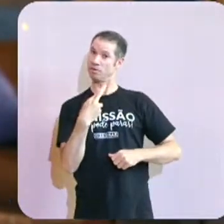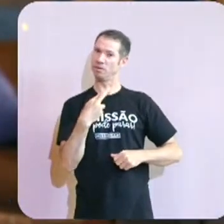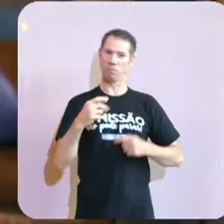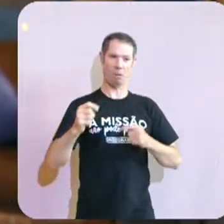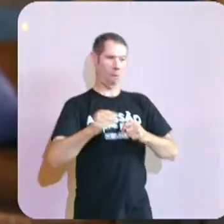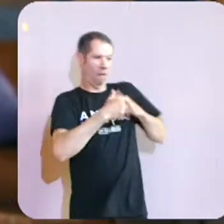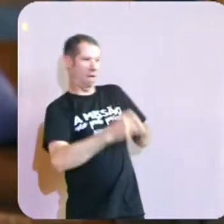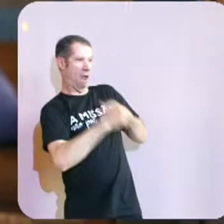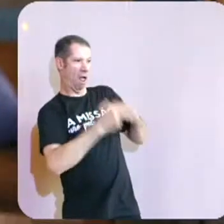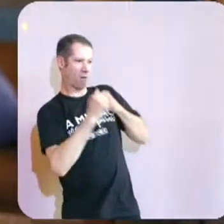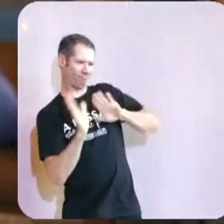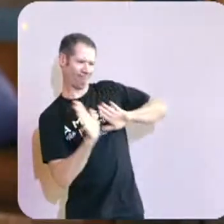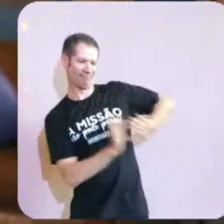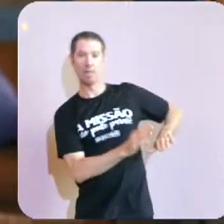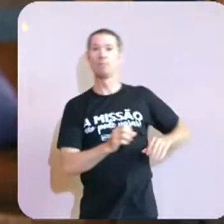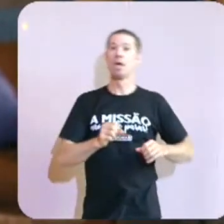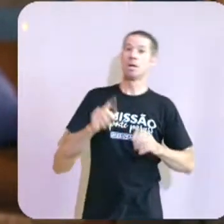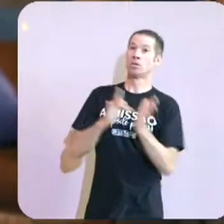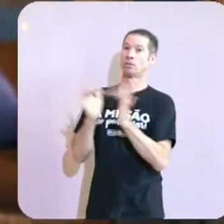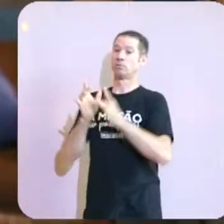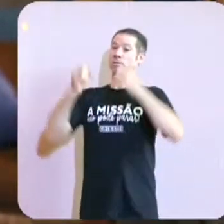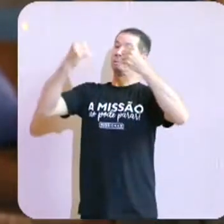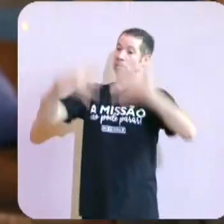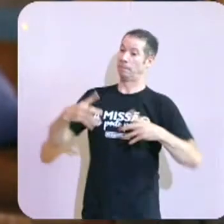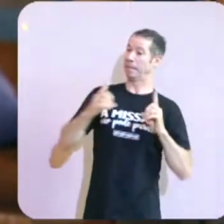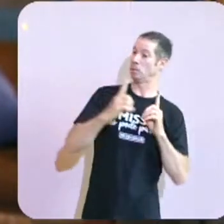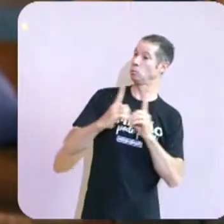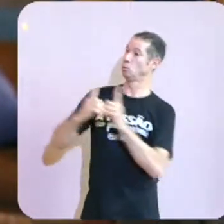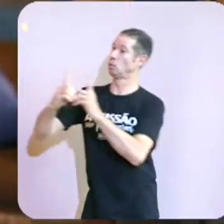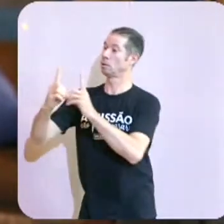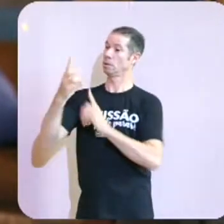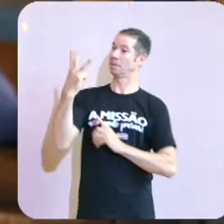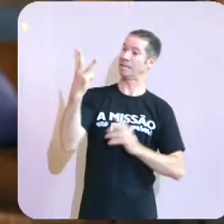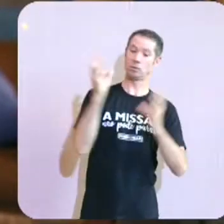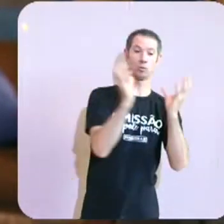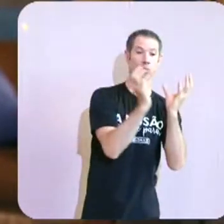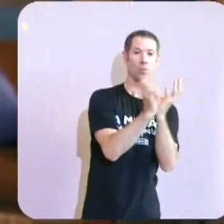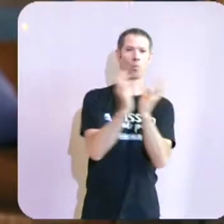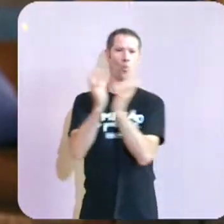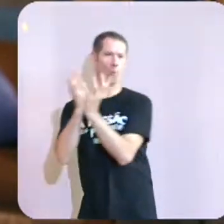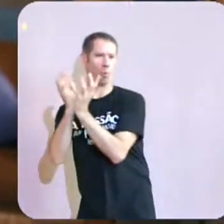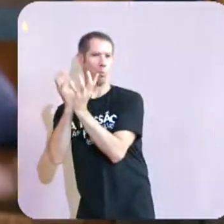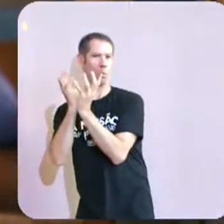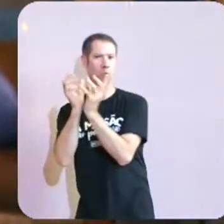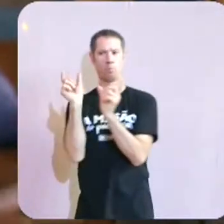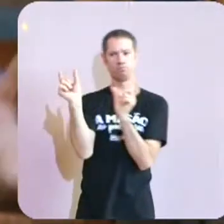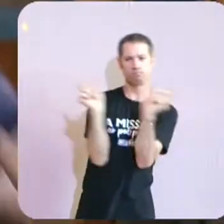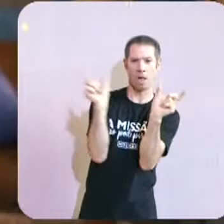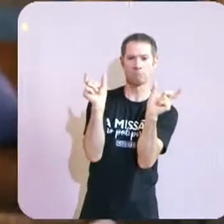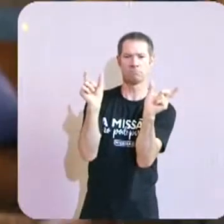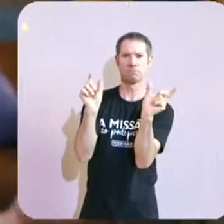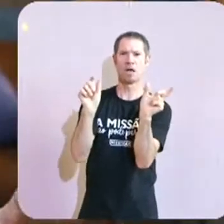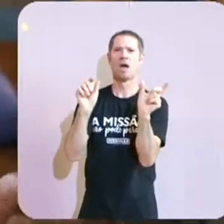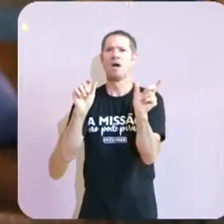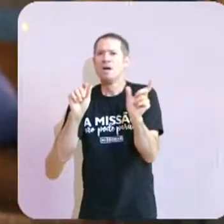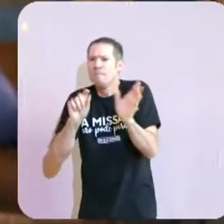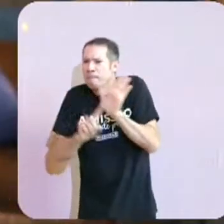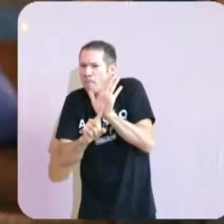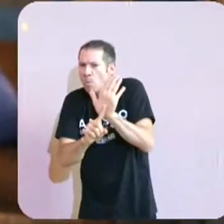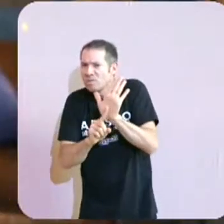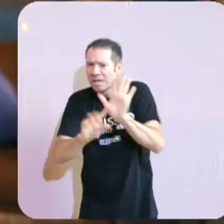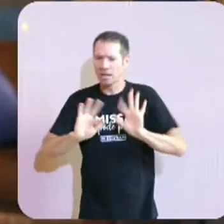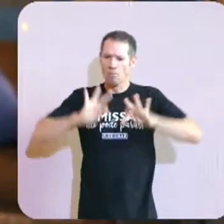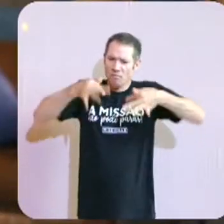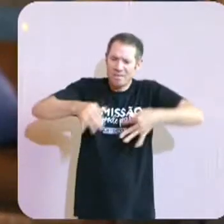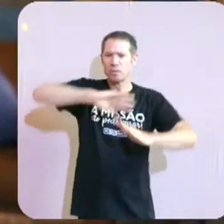enganados. E aí então ele explica para eles pelo menos 3 grupos de sinais que apontariam o fim de todas as